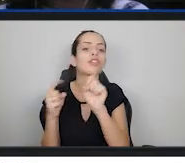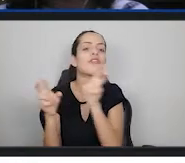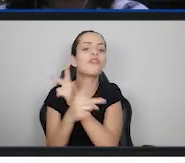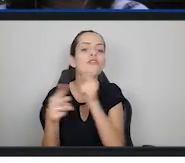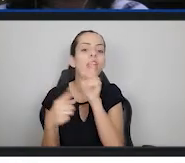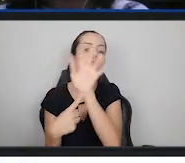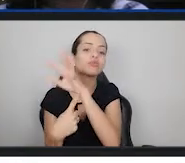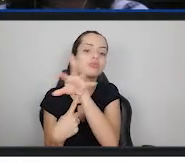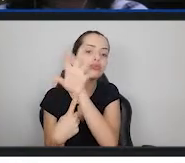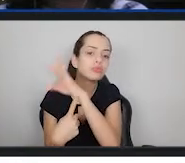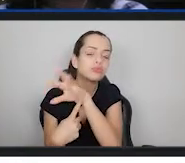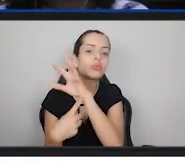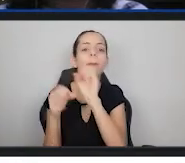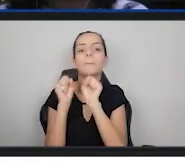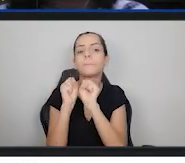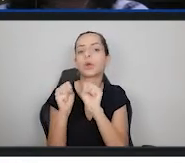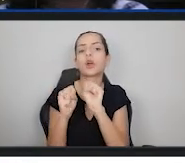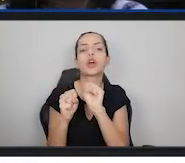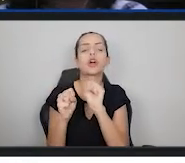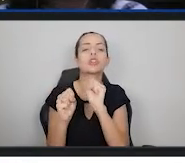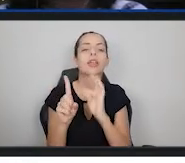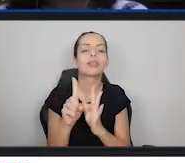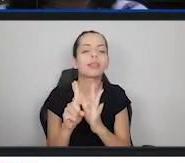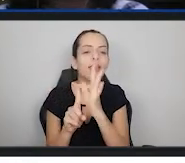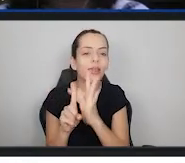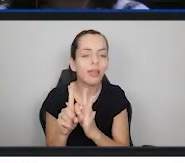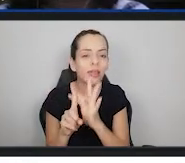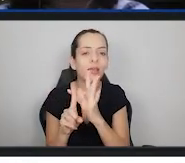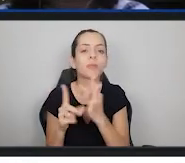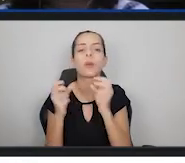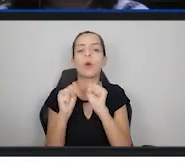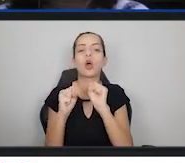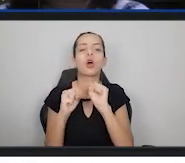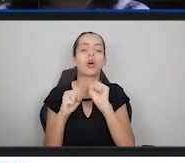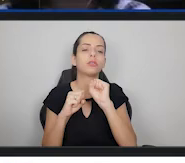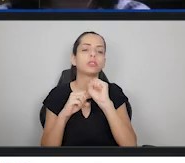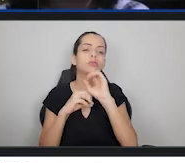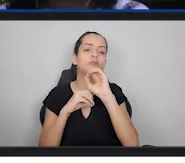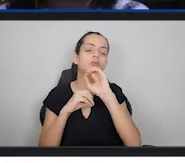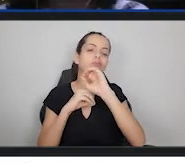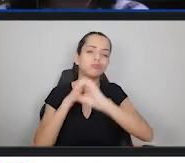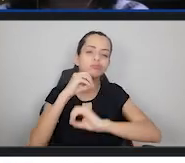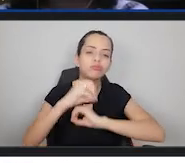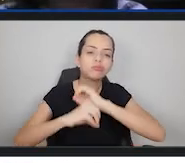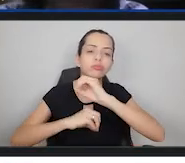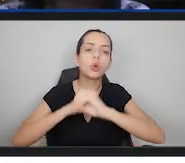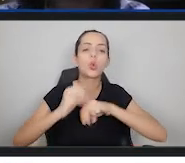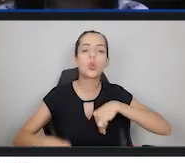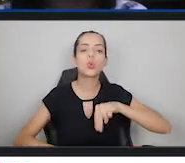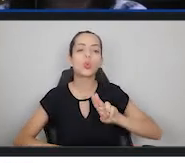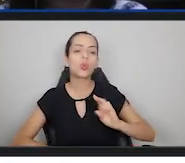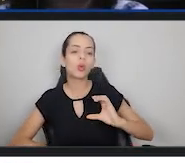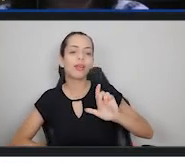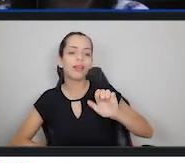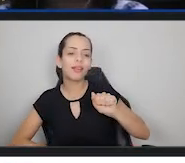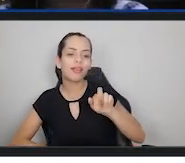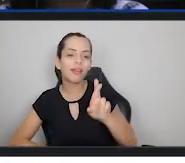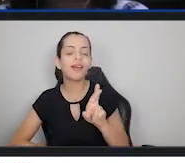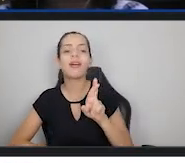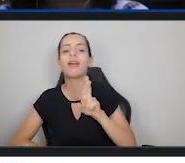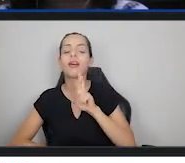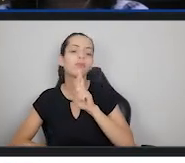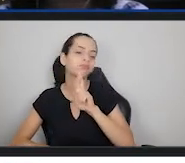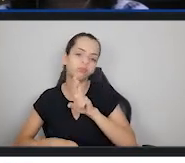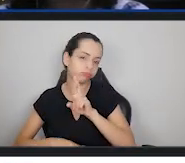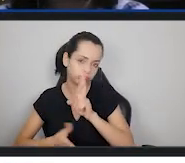unidades geradoras, mas poderia ser eólica, poderia ser termoelétrica, nuclear, que é um exemplo de termoelétrica